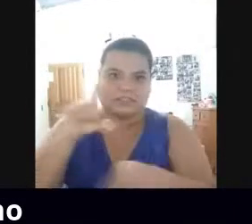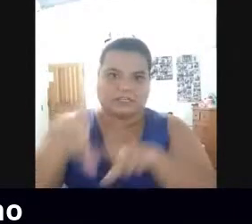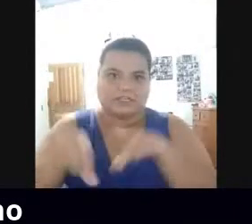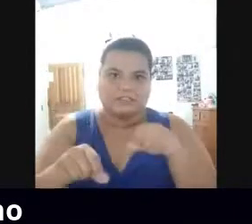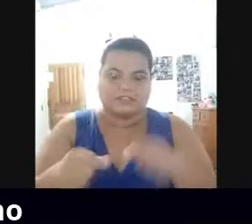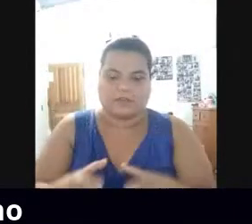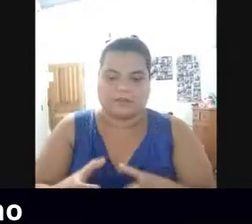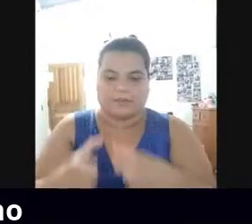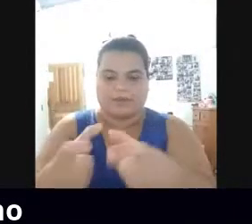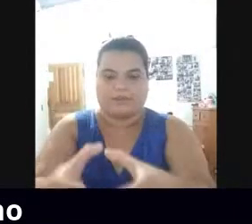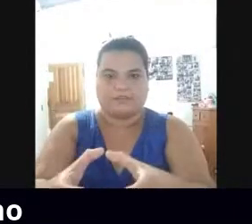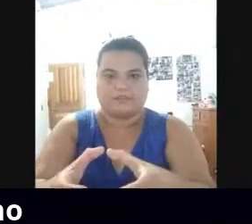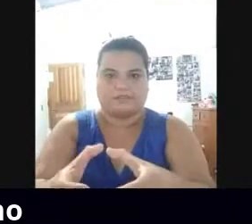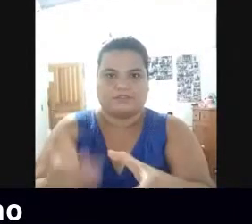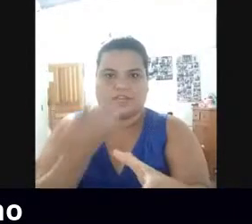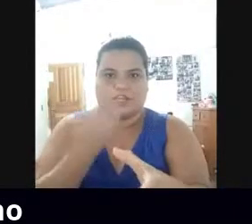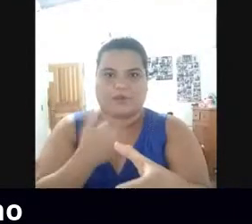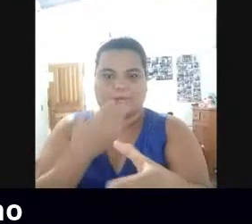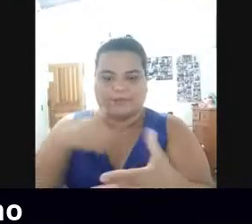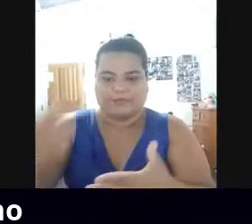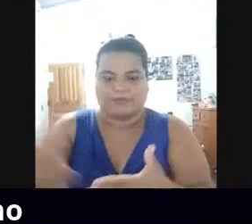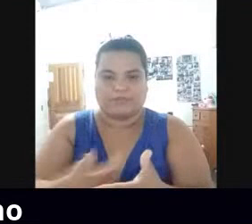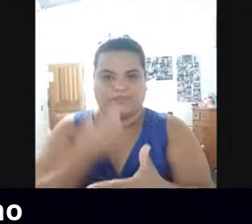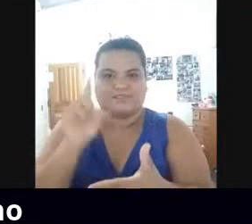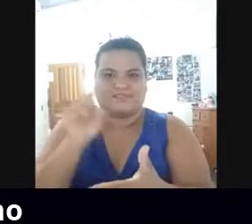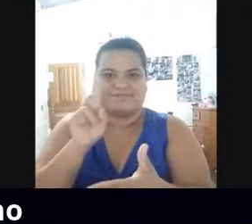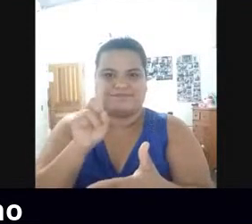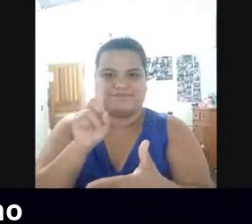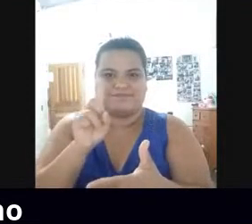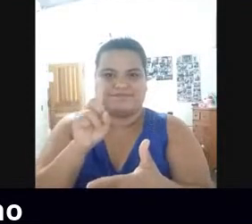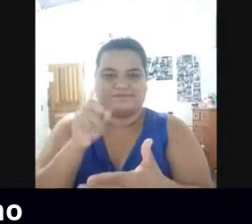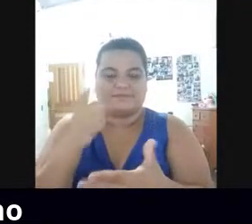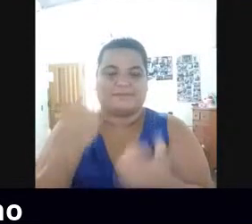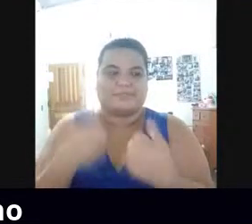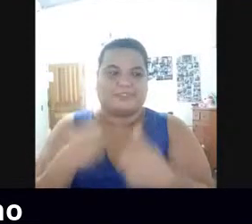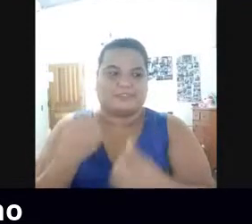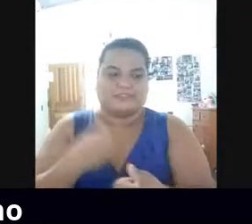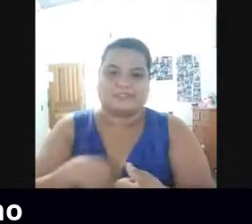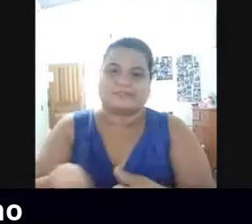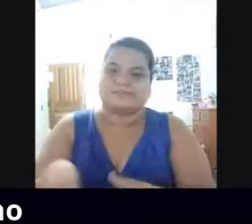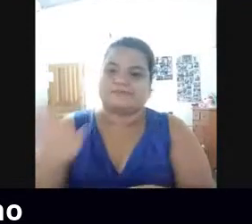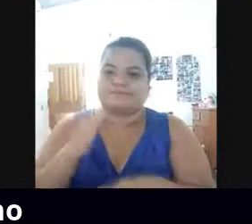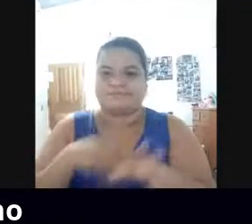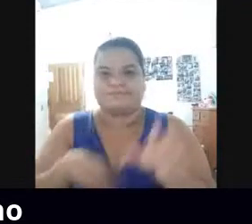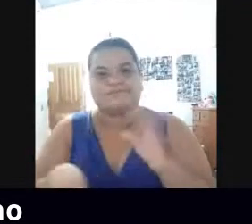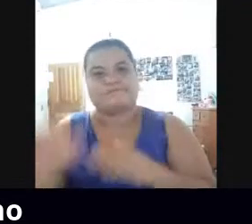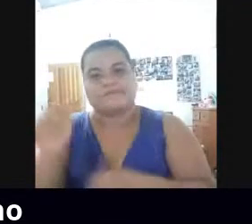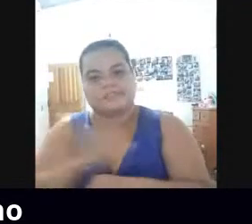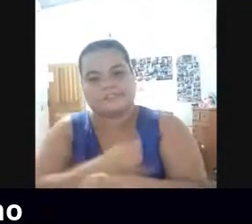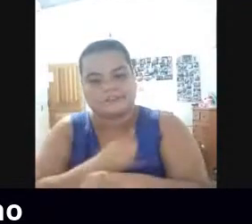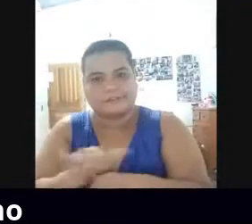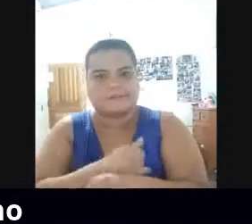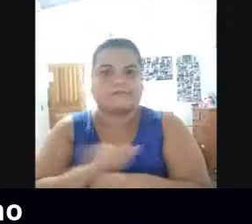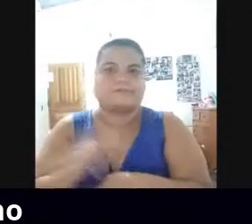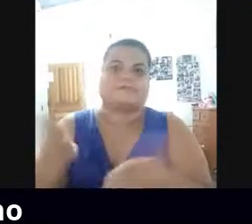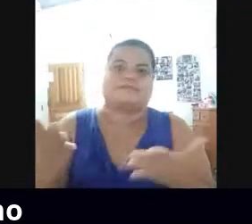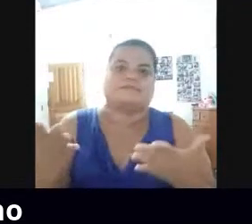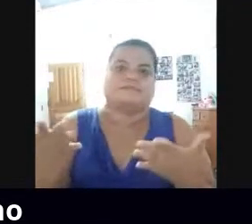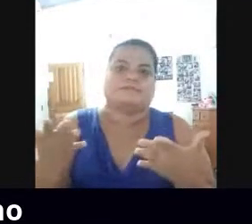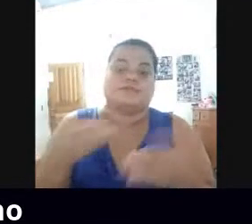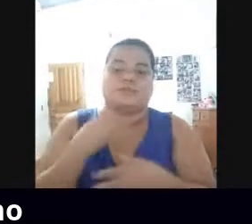comer que vai resolver o problema. Então, a gente tem que trabalhar essa relação da criança com o alimento. E aí, para isso, a gente precisa